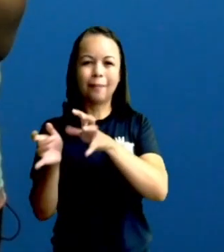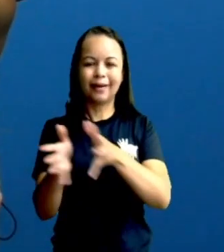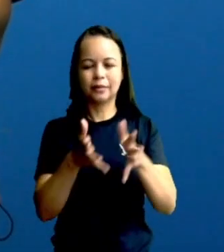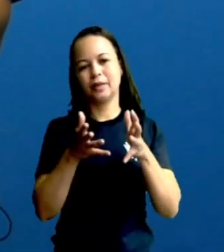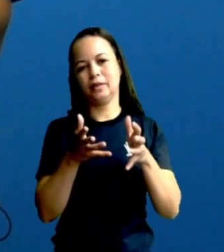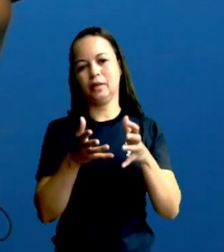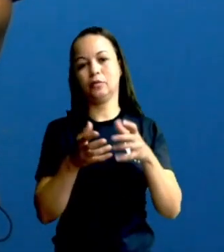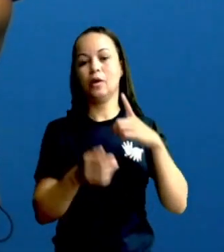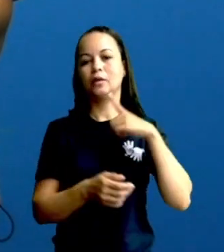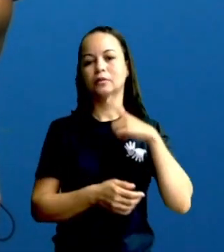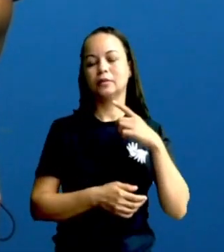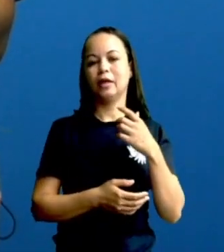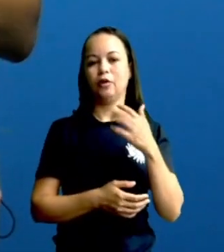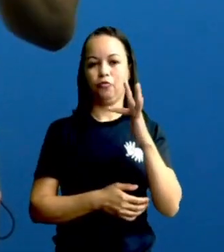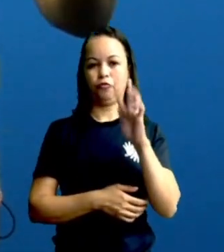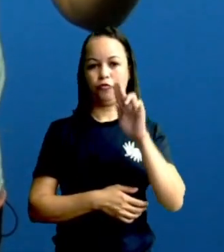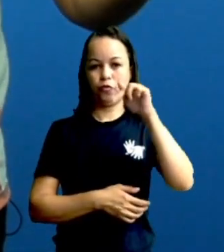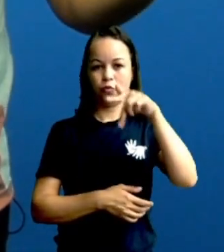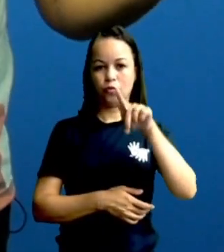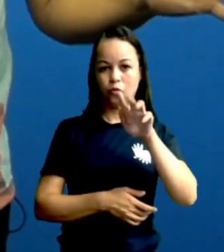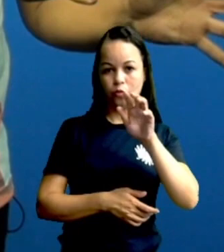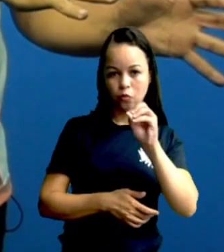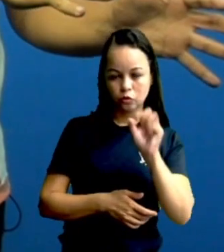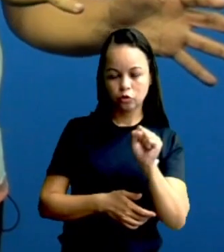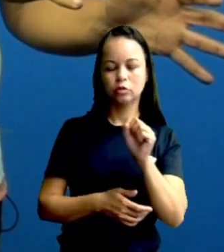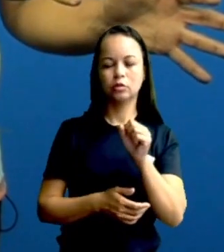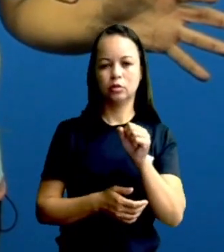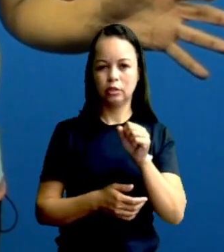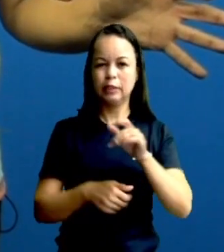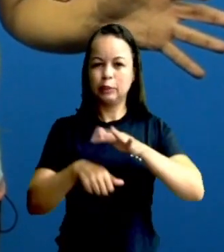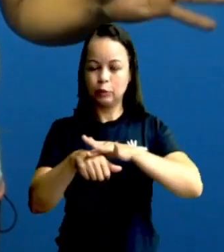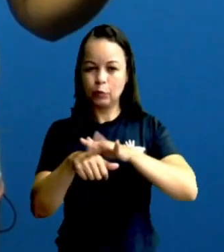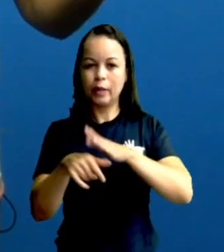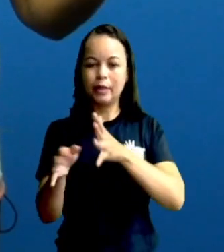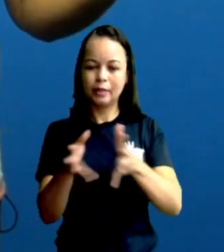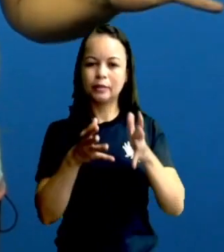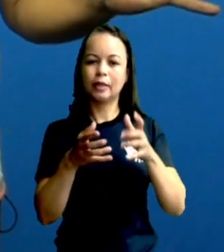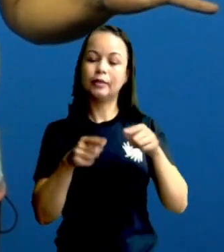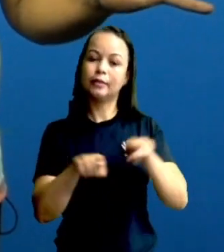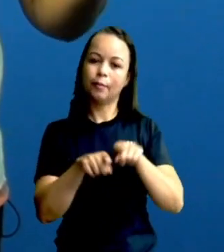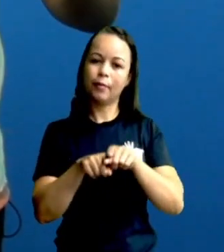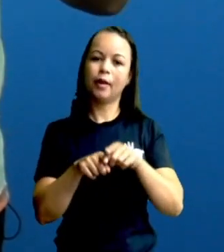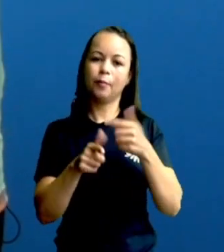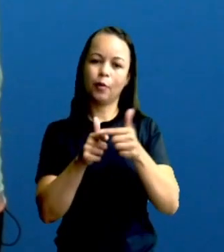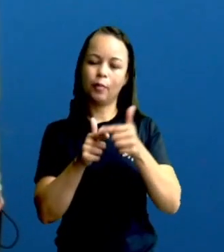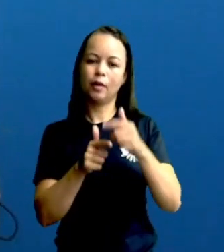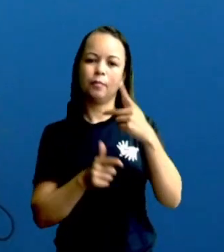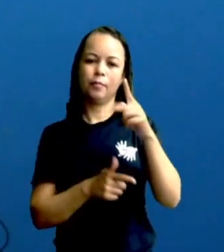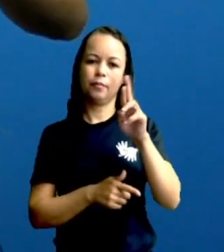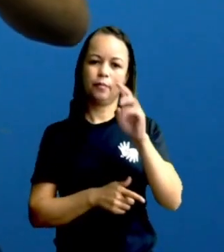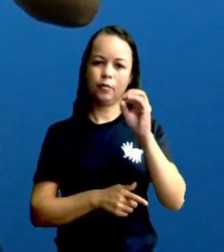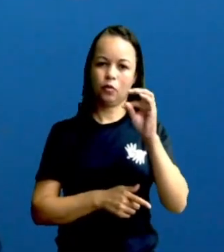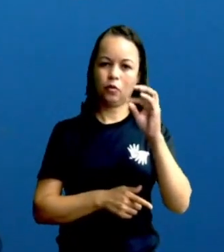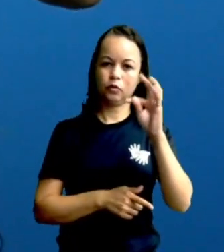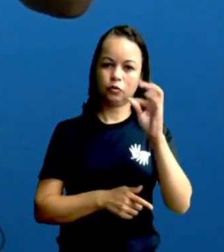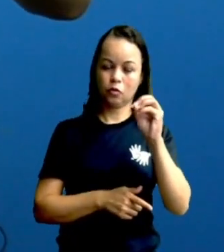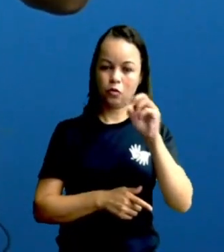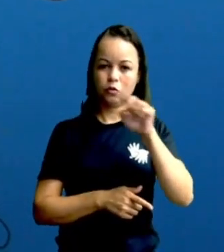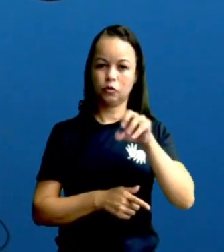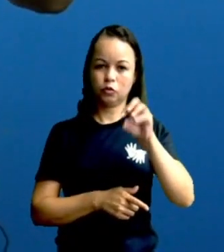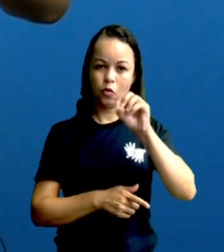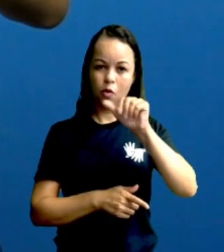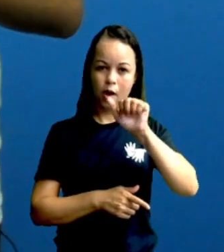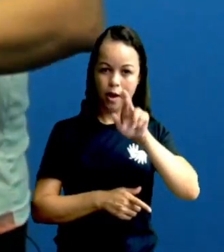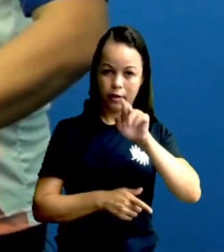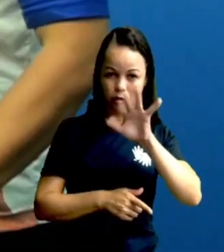tem tanto por ordem de fungos ou pelo problema de protozoários. Então, fica essas